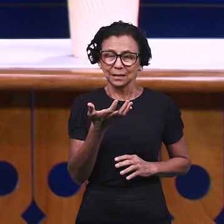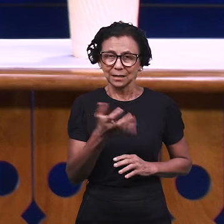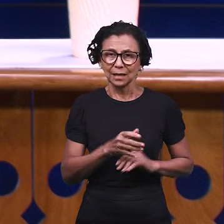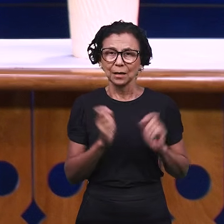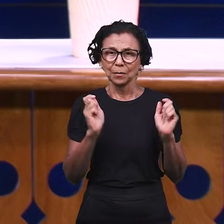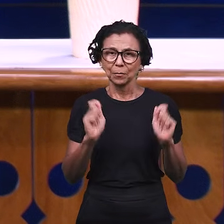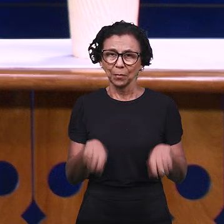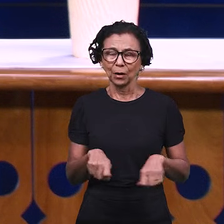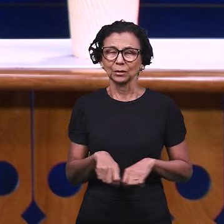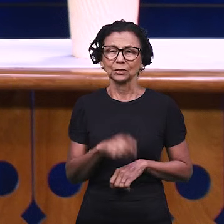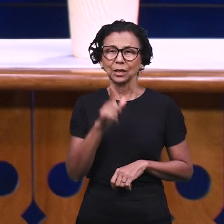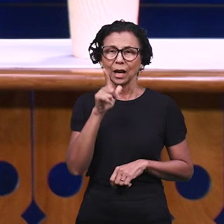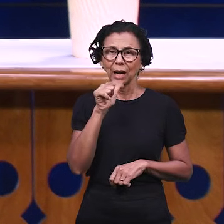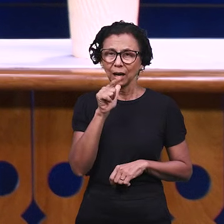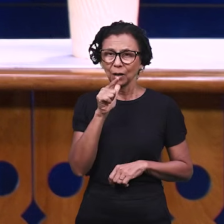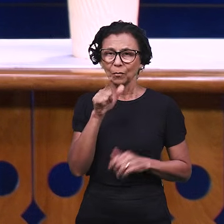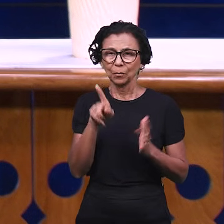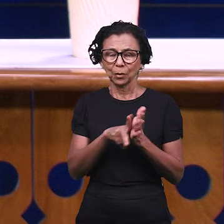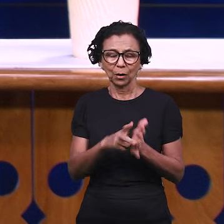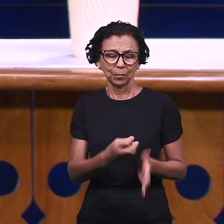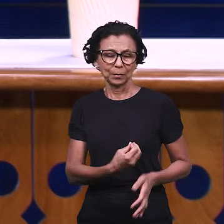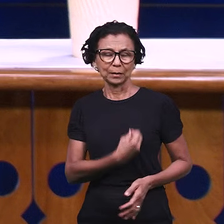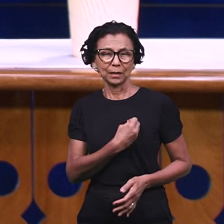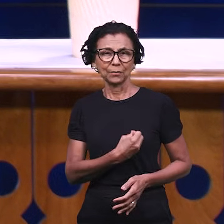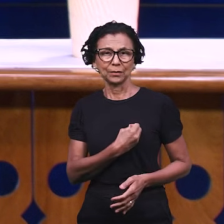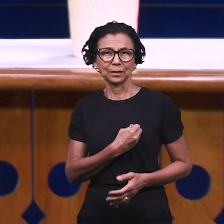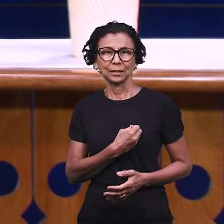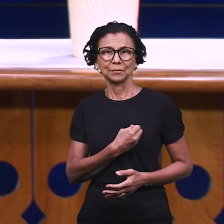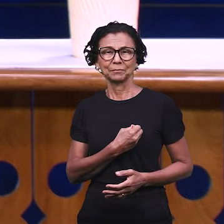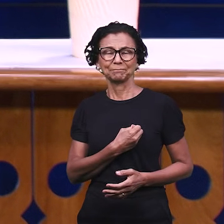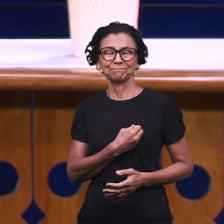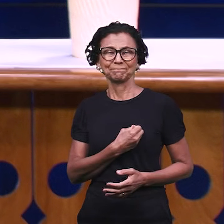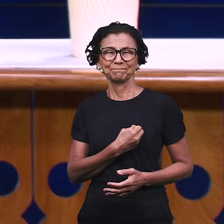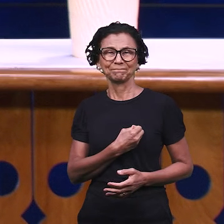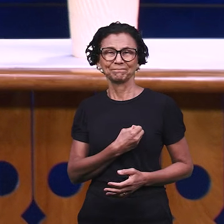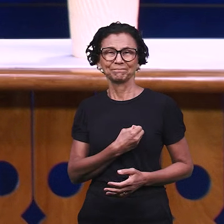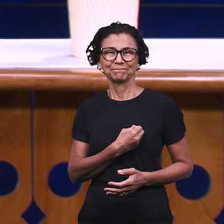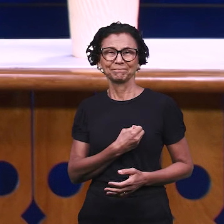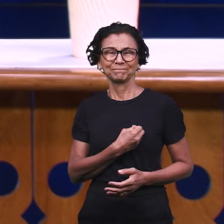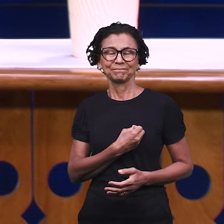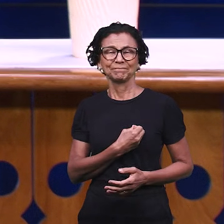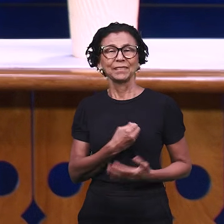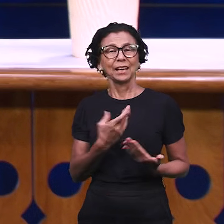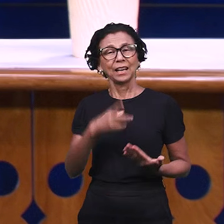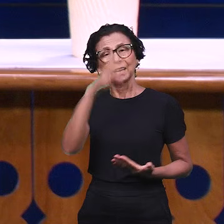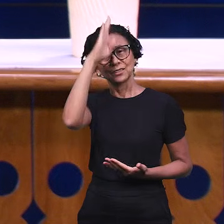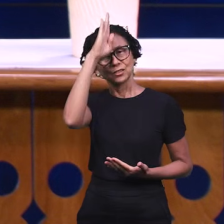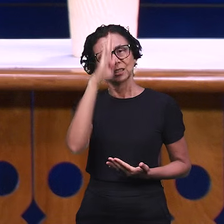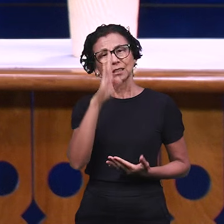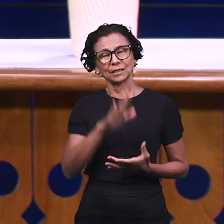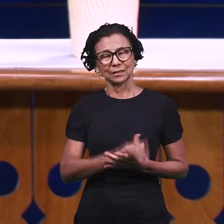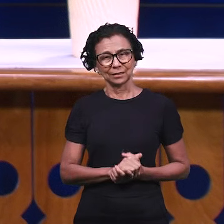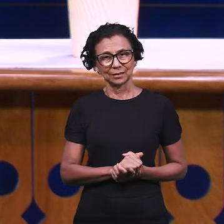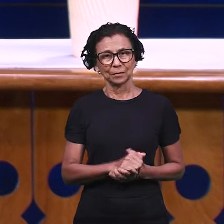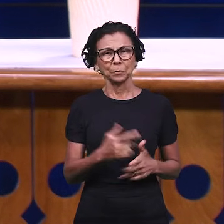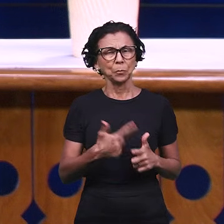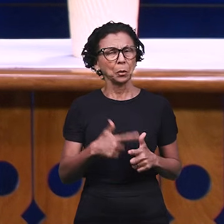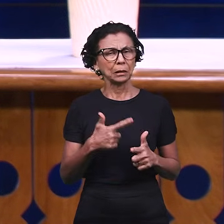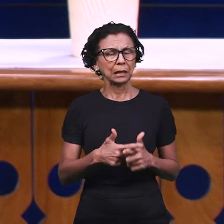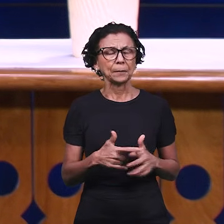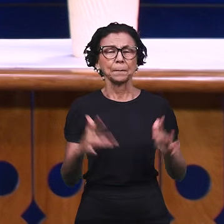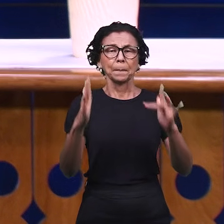graça da água da vida. Porque da mesma maneira que o Senhor, ele derramou o seu